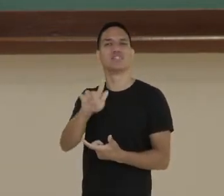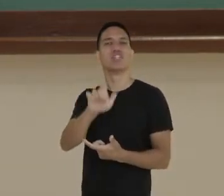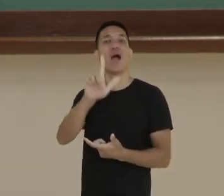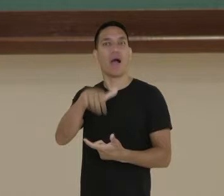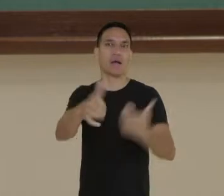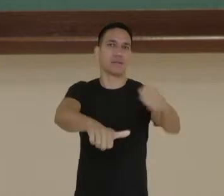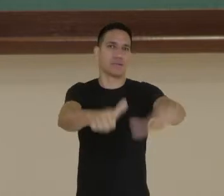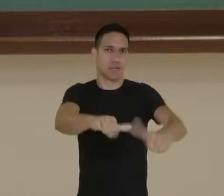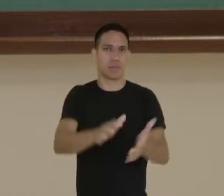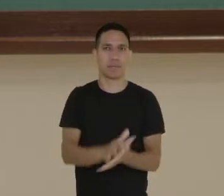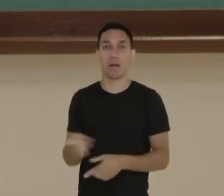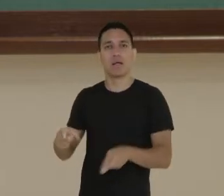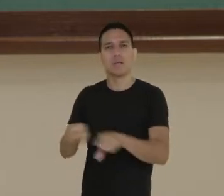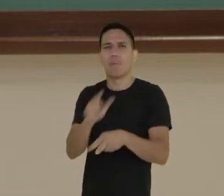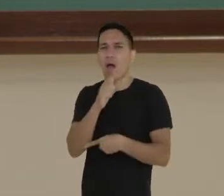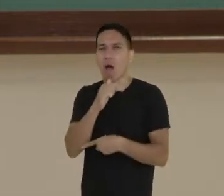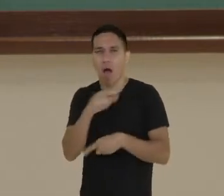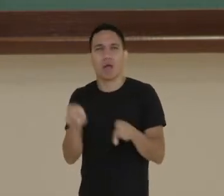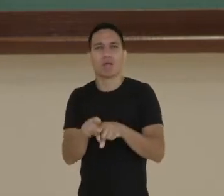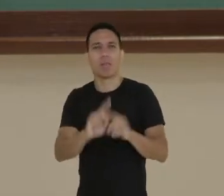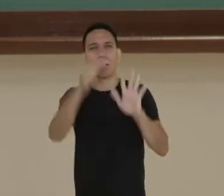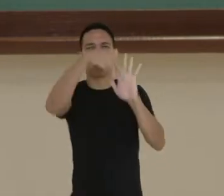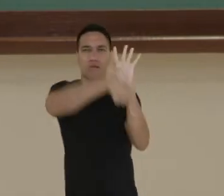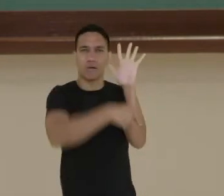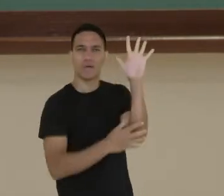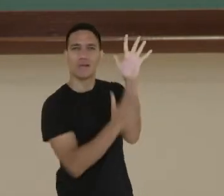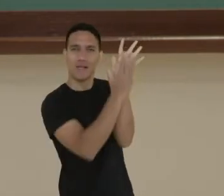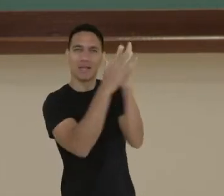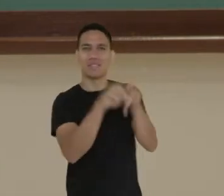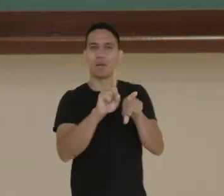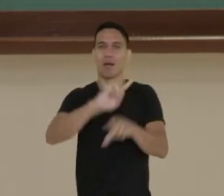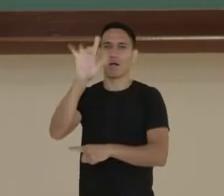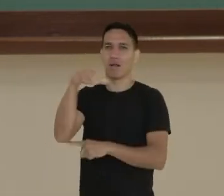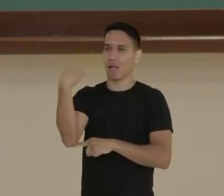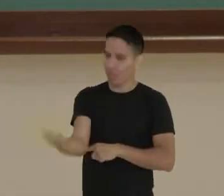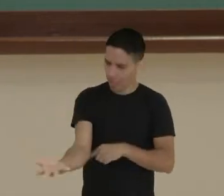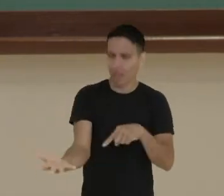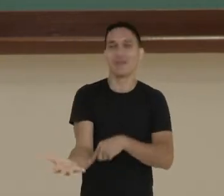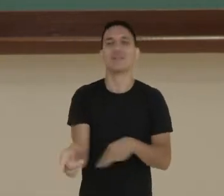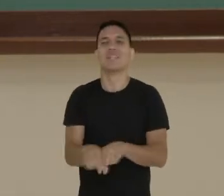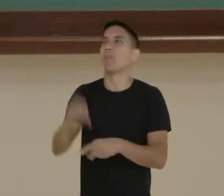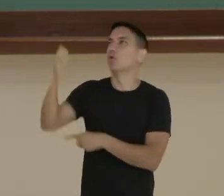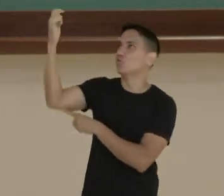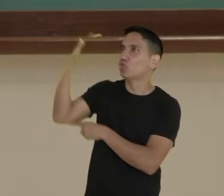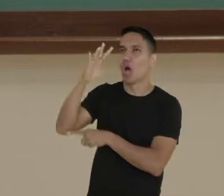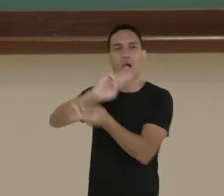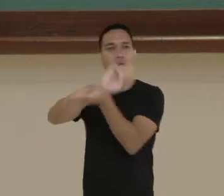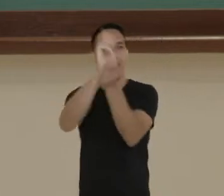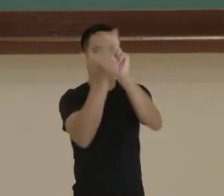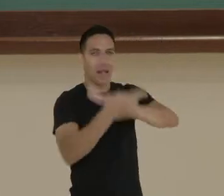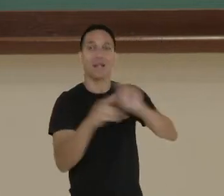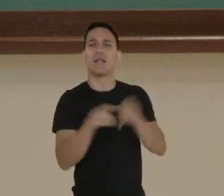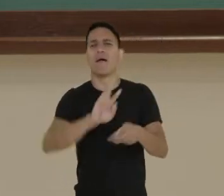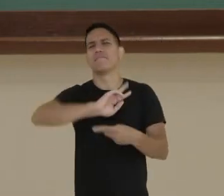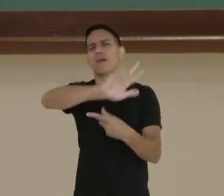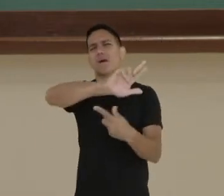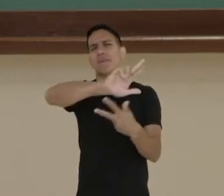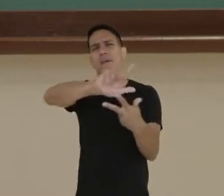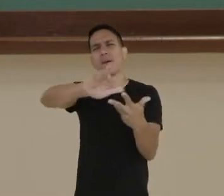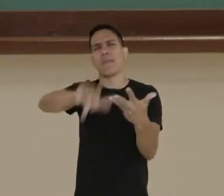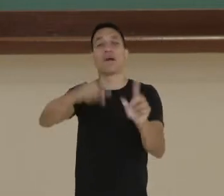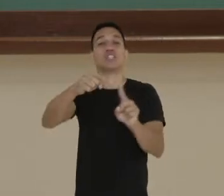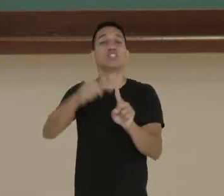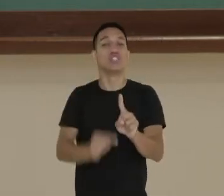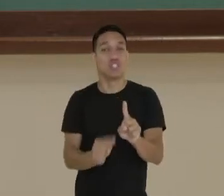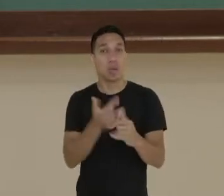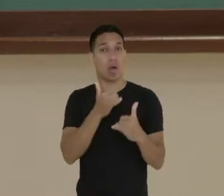tem aqui a água, a fotossíntese, você tem a lenha, a energia solar, a energia eólica. Ou seja, nós temos vários tipos